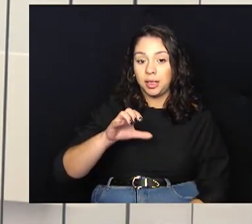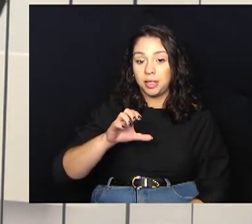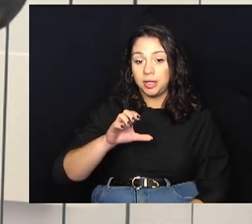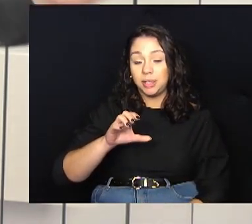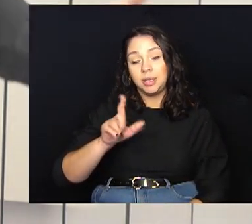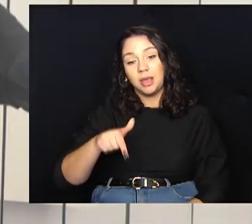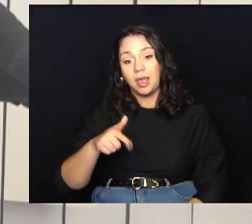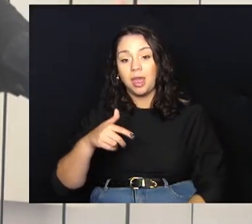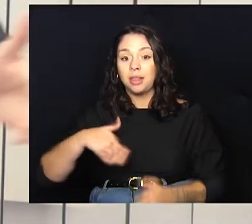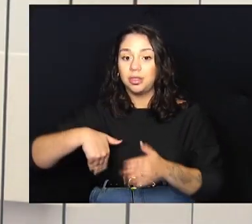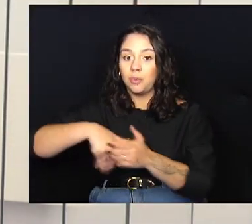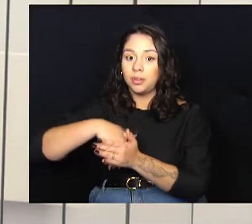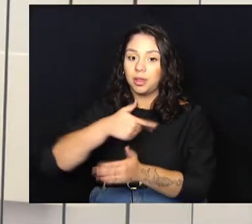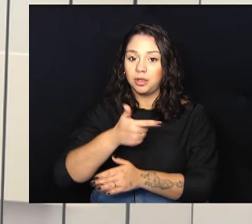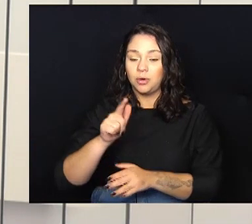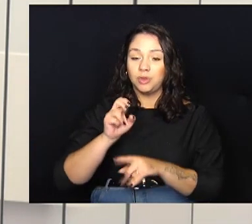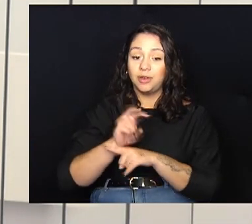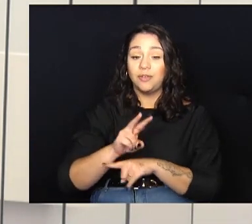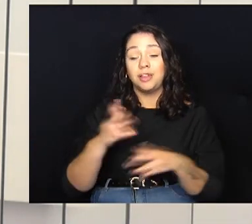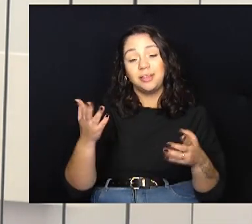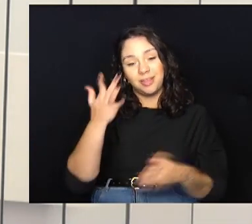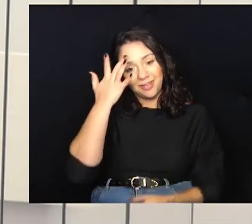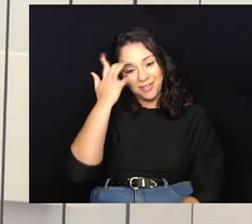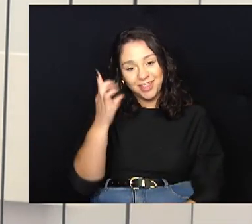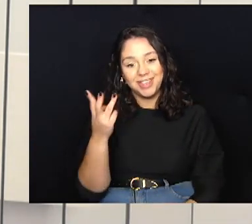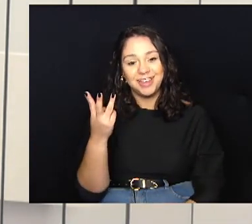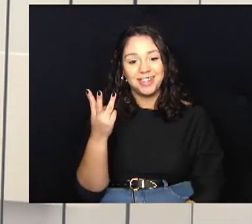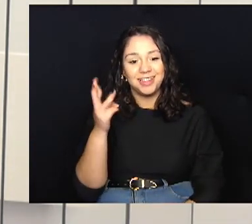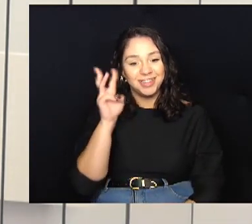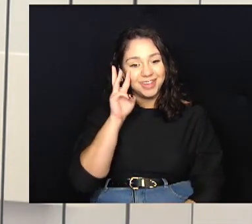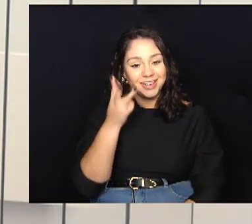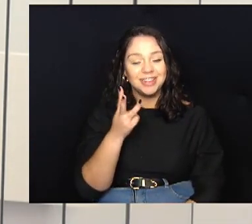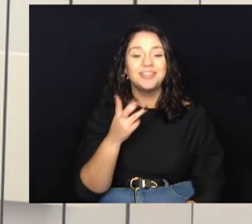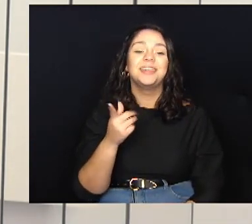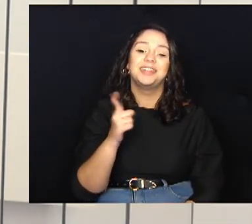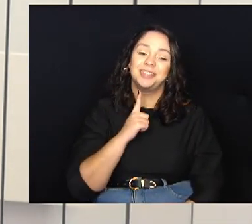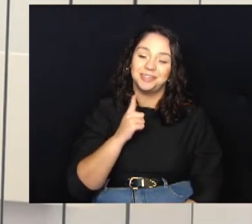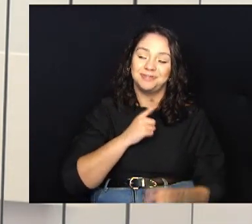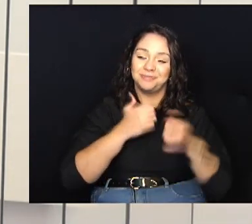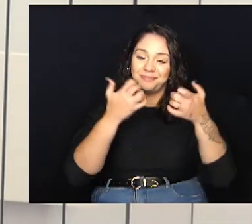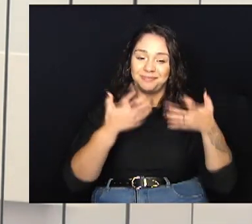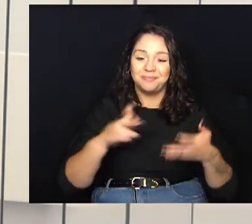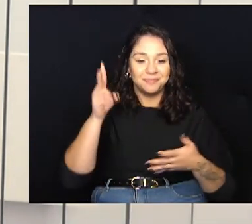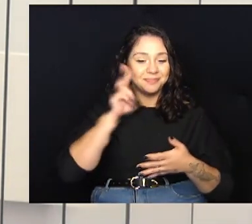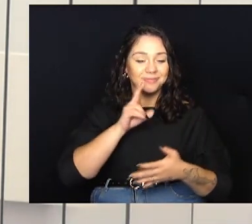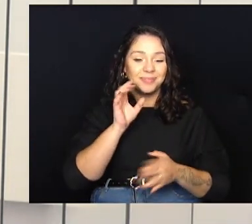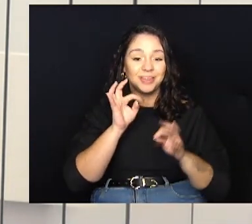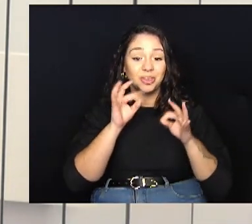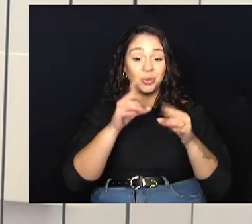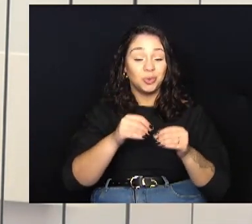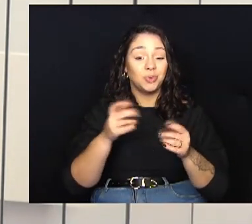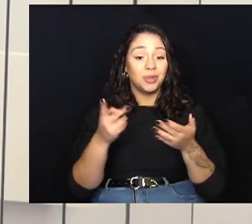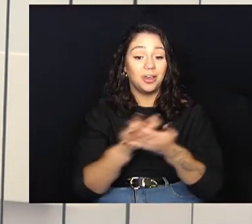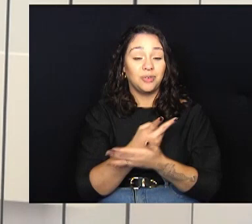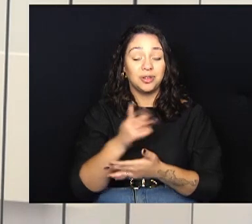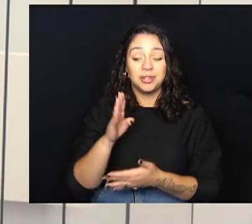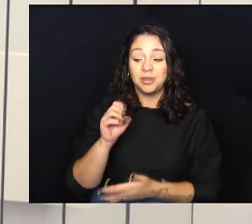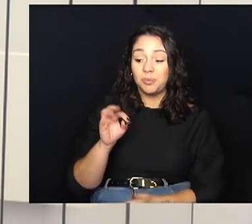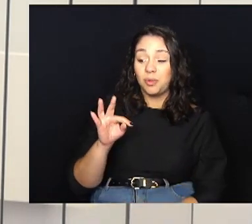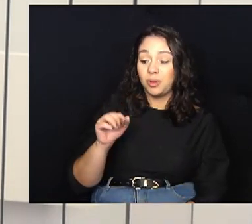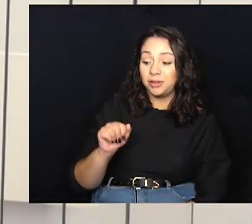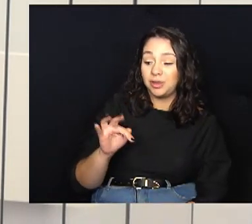no ataque e claro que amanhã na terça-feira a gente Conta essa história tudo que acontecer entre Botafogo de Ribeirão Preto